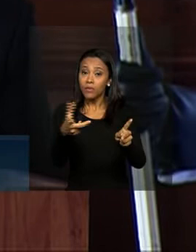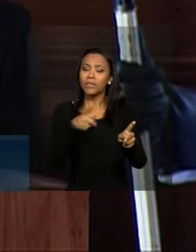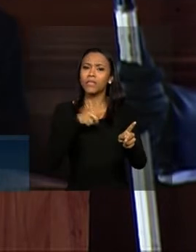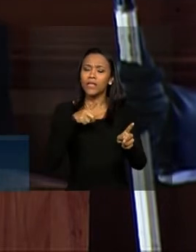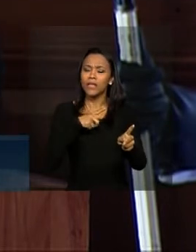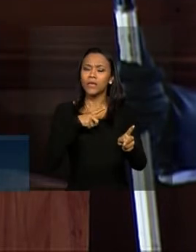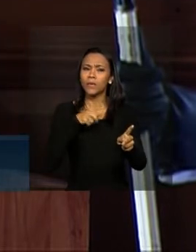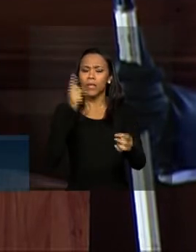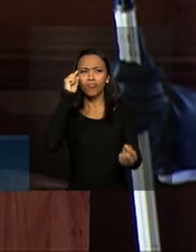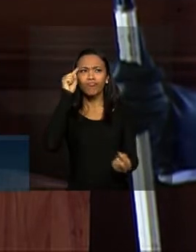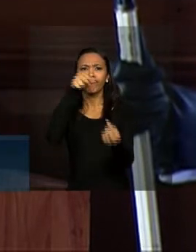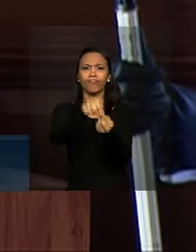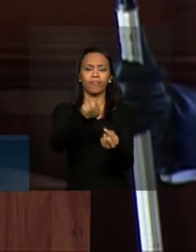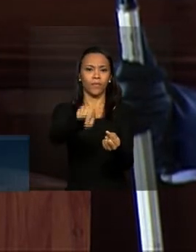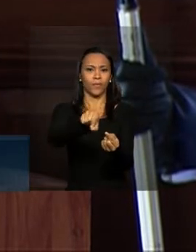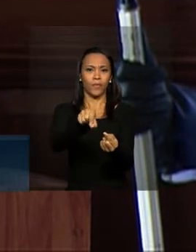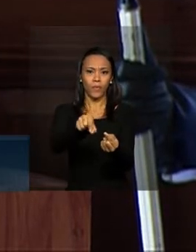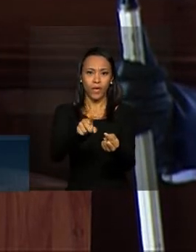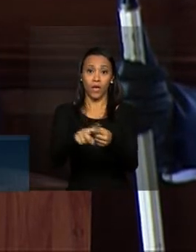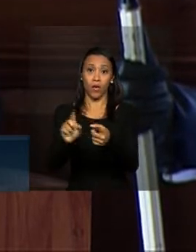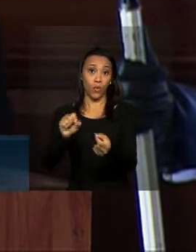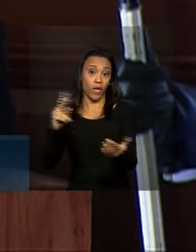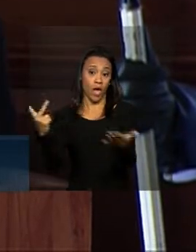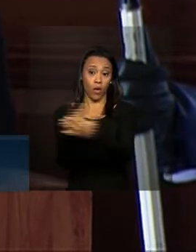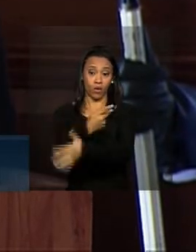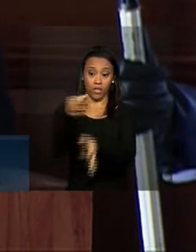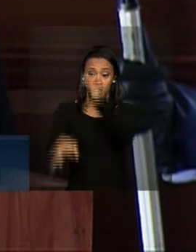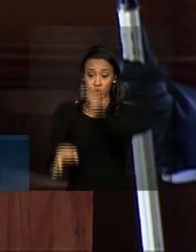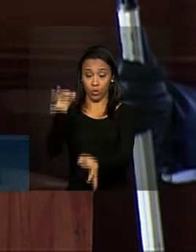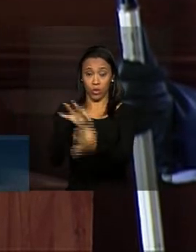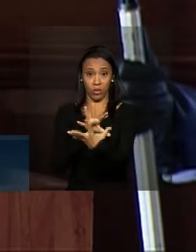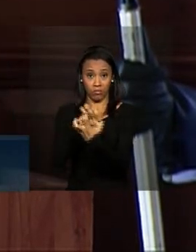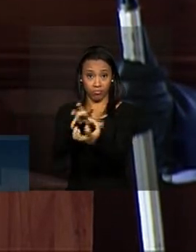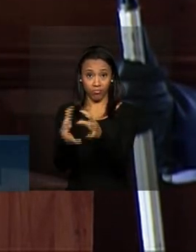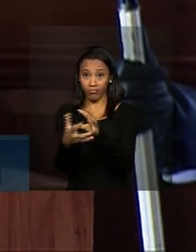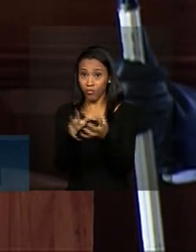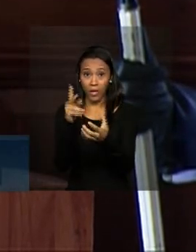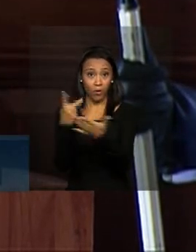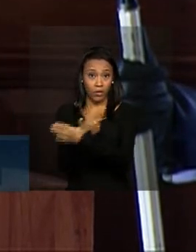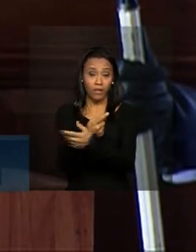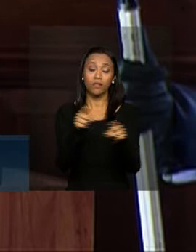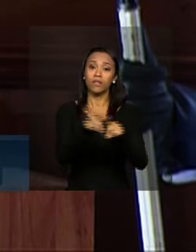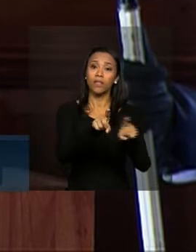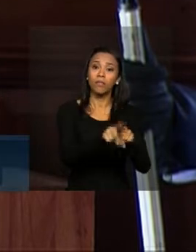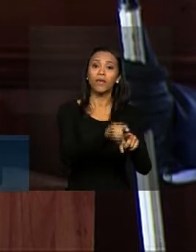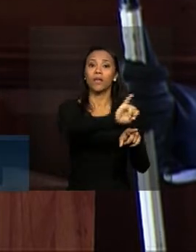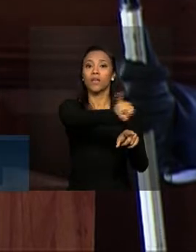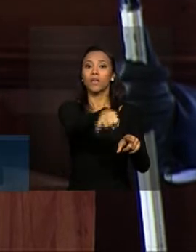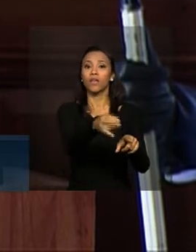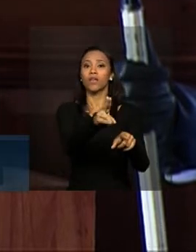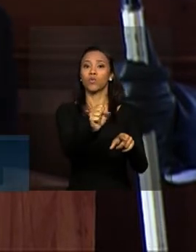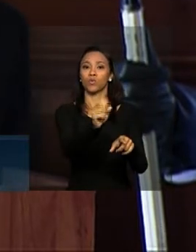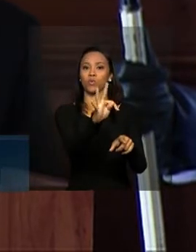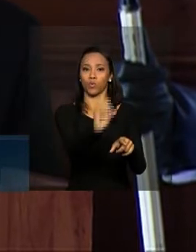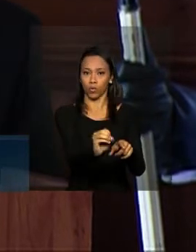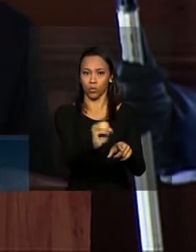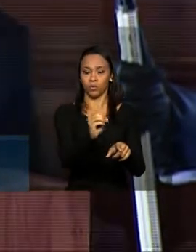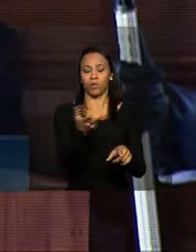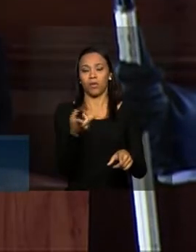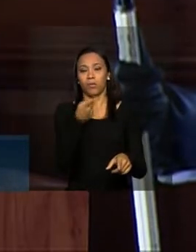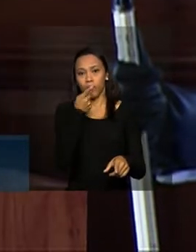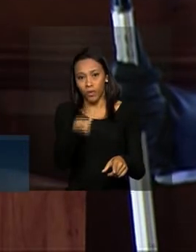absoluta coincidência entre a regressão jurídica e a busca do justo. Portanto, este grupo fez, ministra Carmen Lúcia,